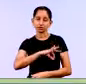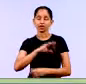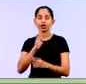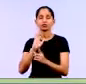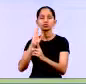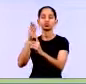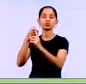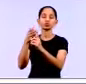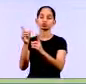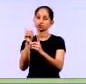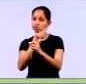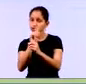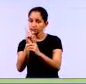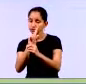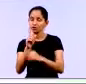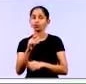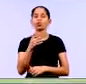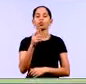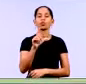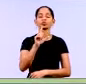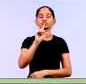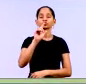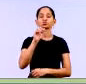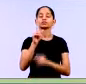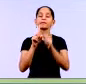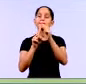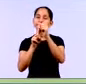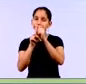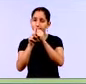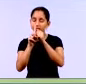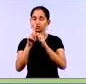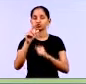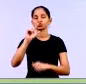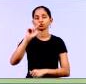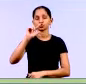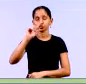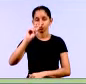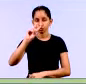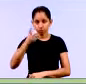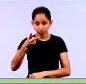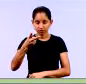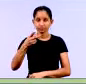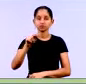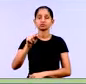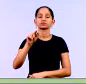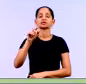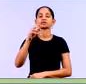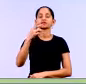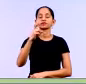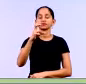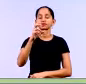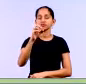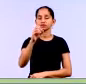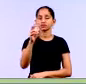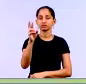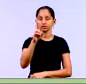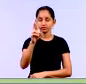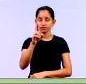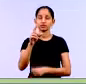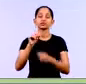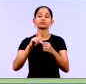indiretos, 2.500 por mês. 2.500 por mês corresponde